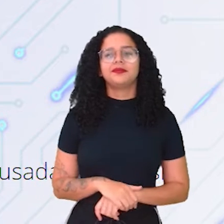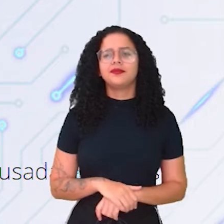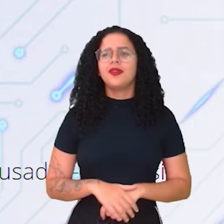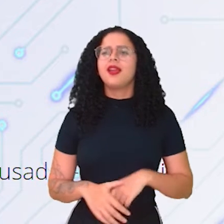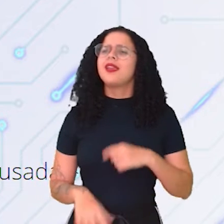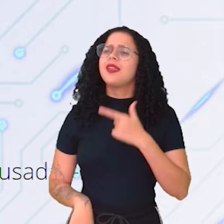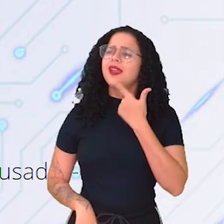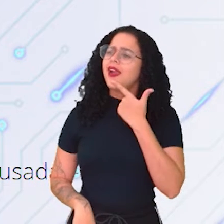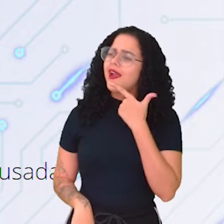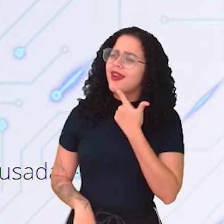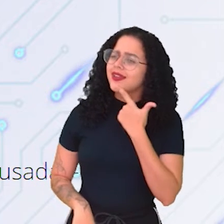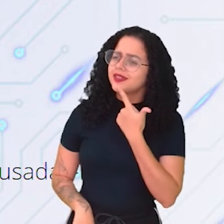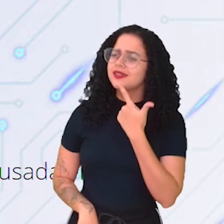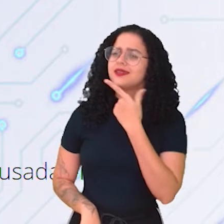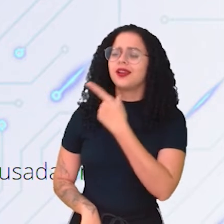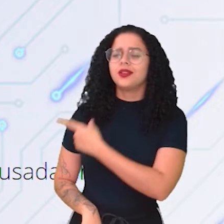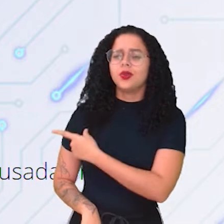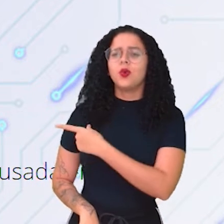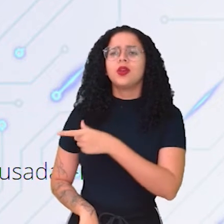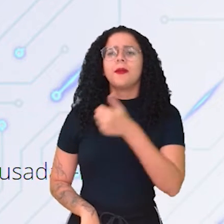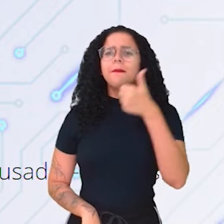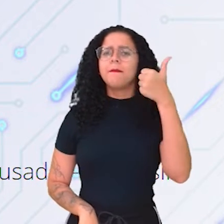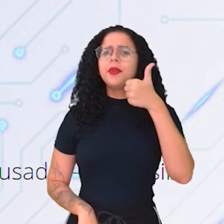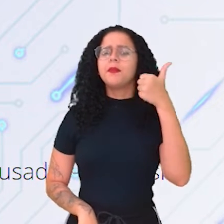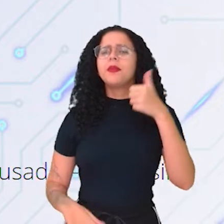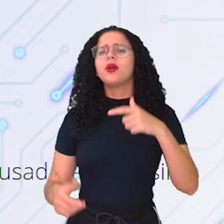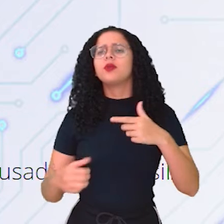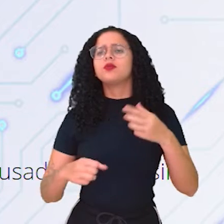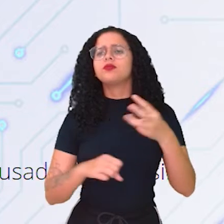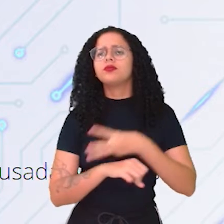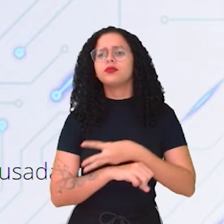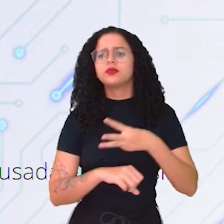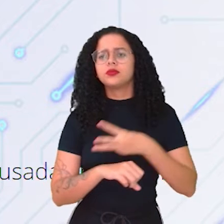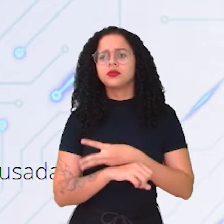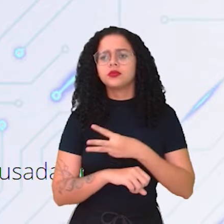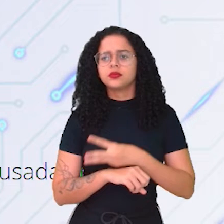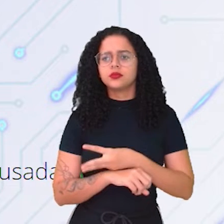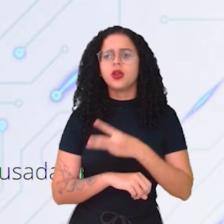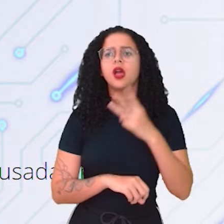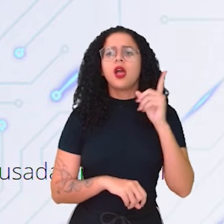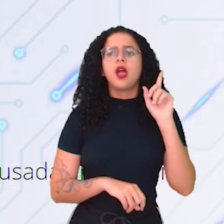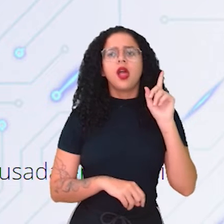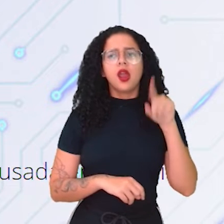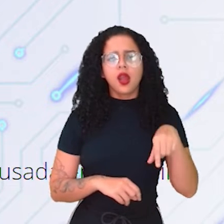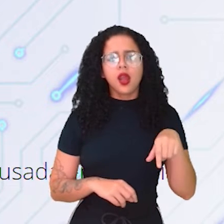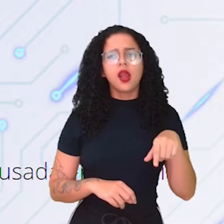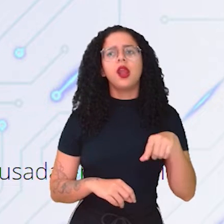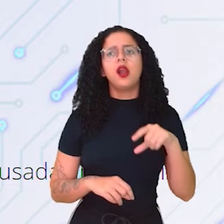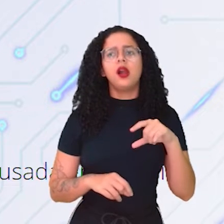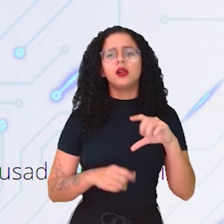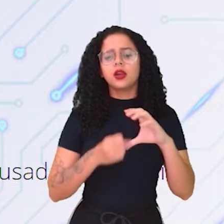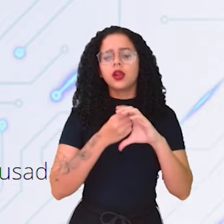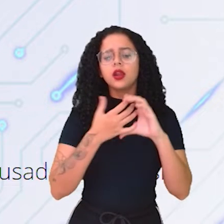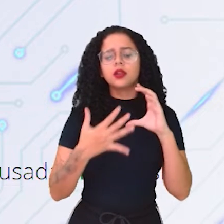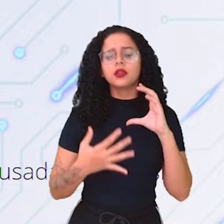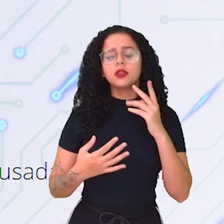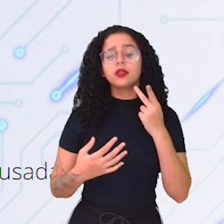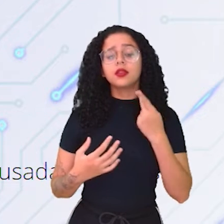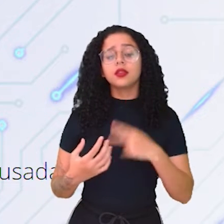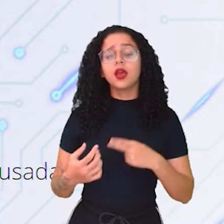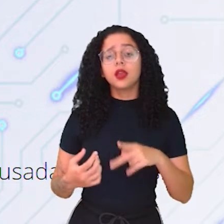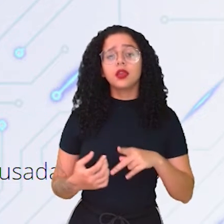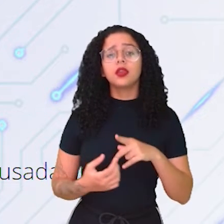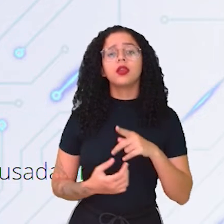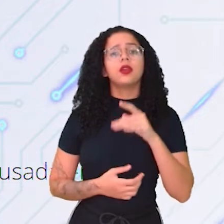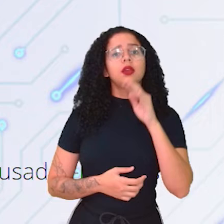engraçado que esse primeiro lugar do WhatsApp, ele é característica praticamente só do Brasil e da